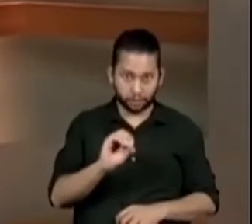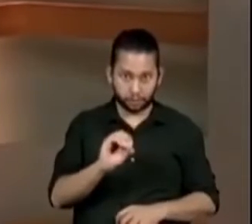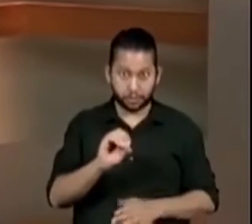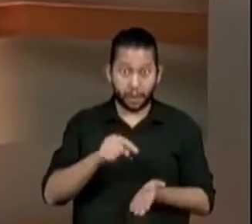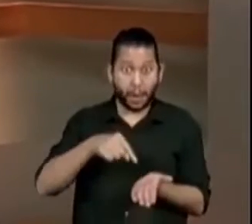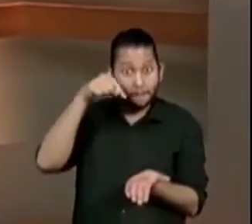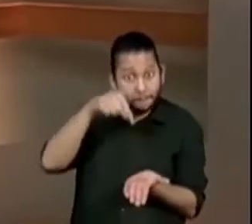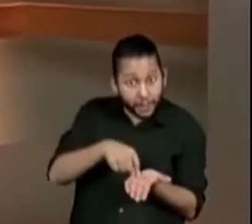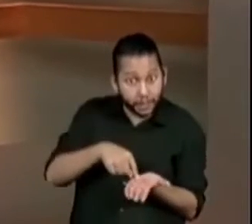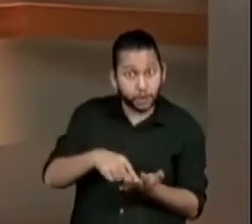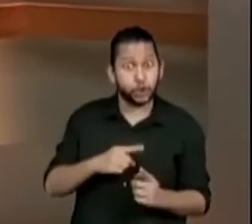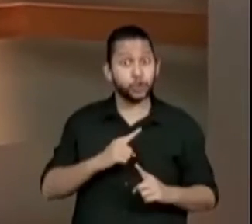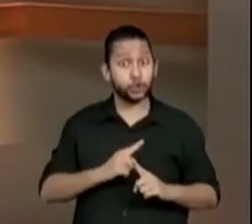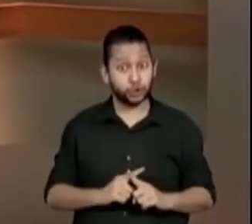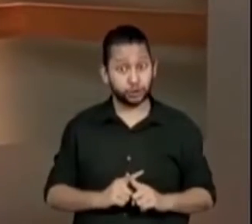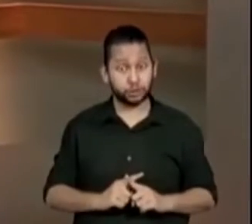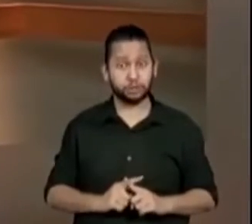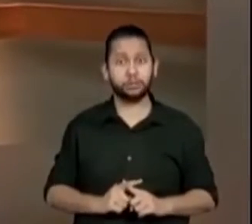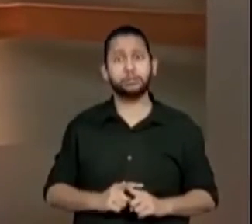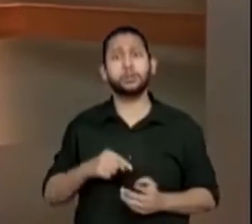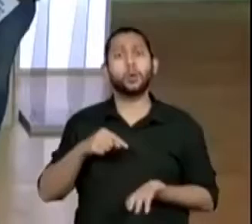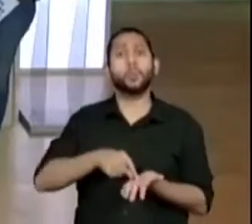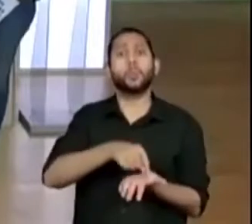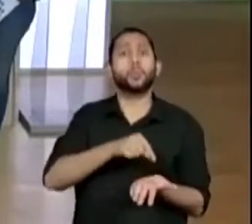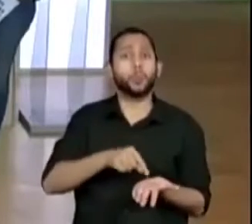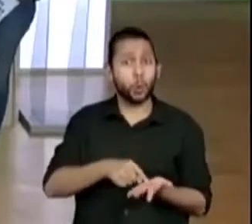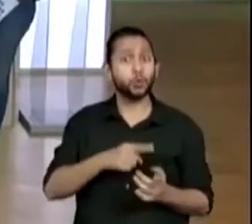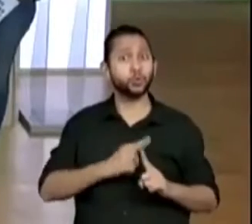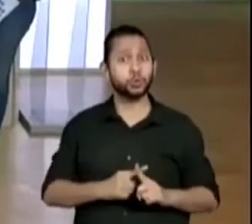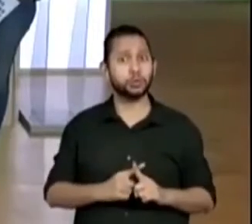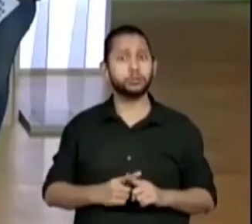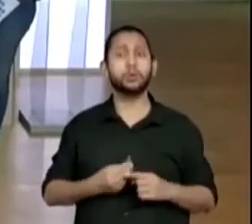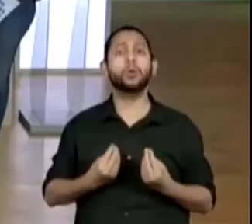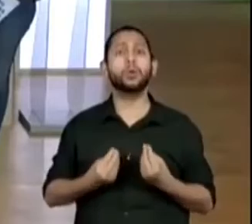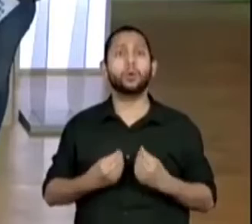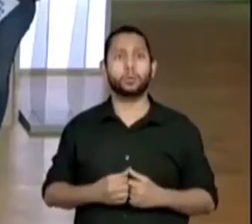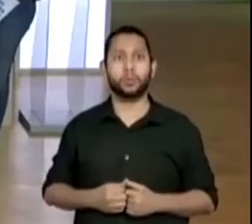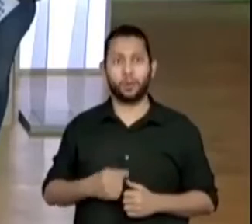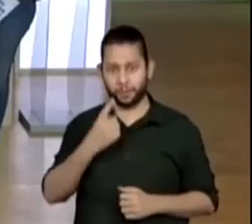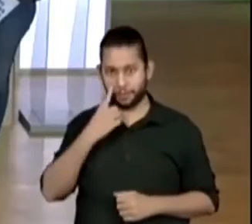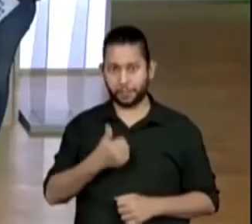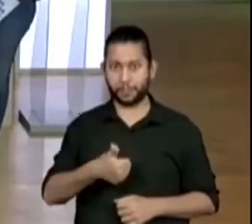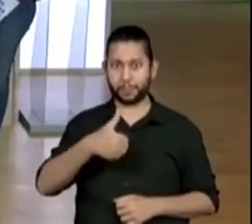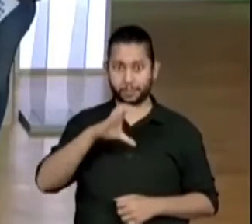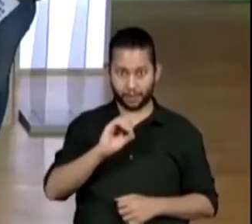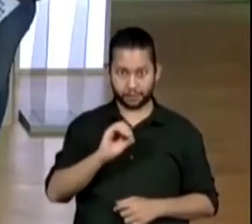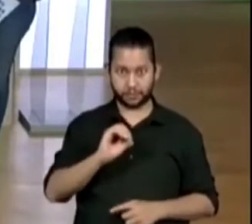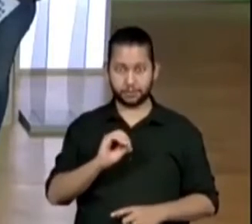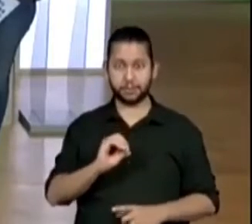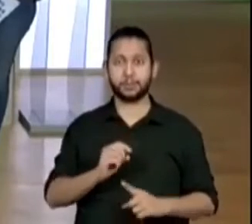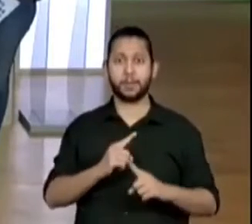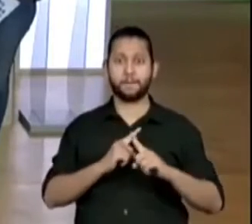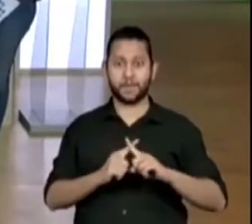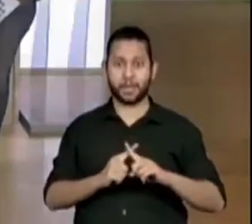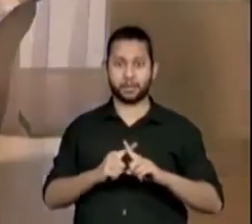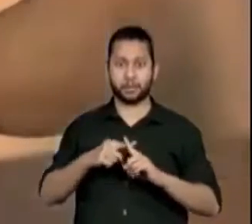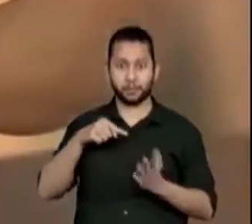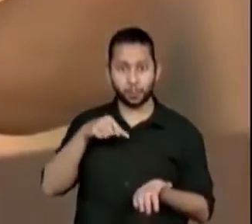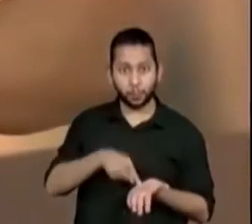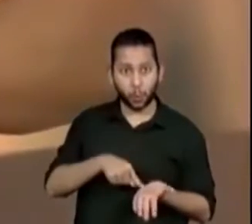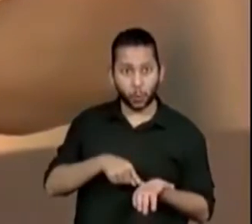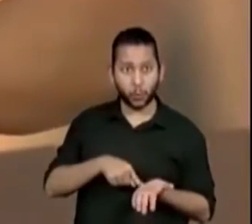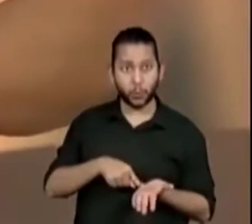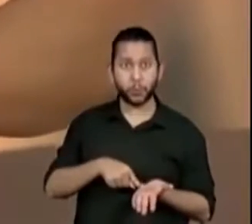utilizar a multiplicação, olha como é que eu vou fazer. Já tenho 10 aqui, certo? Vezes, vamos